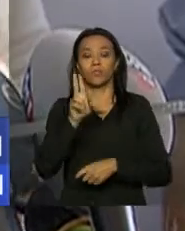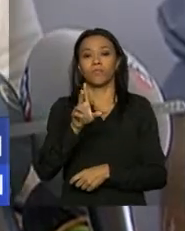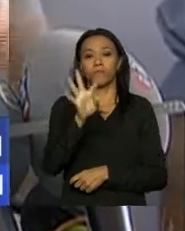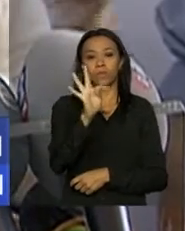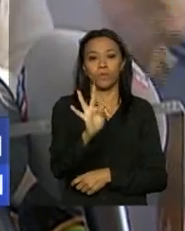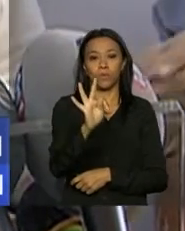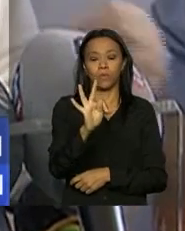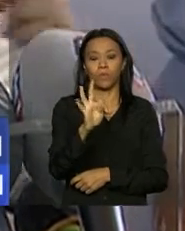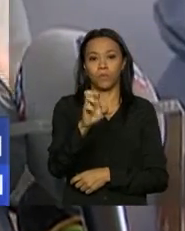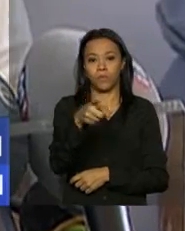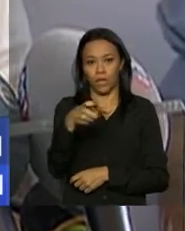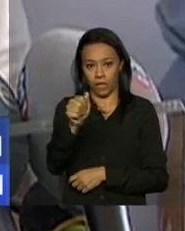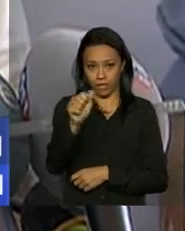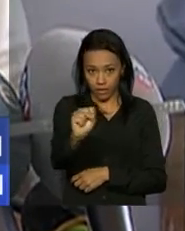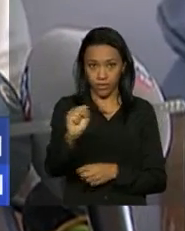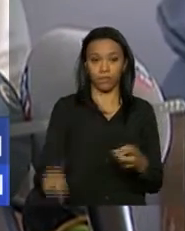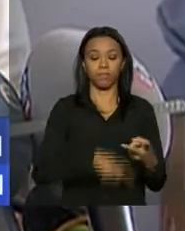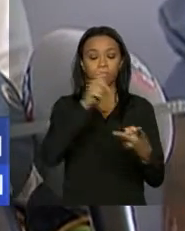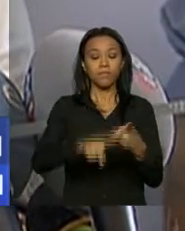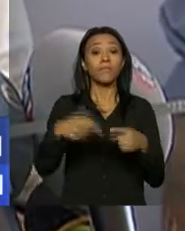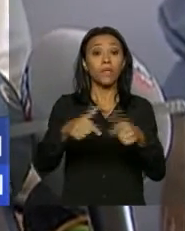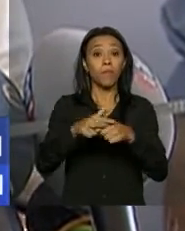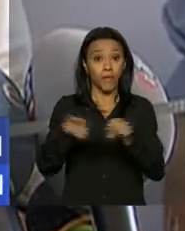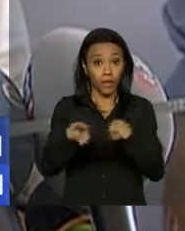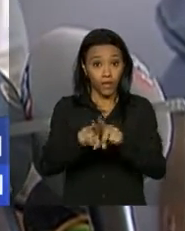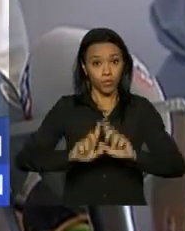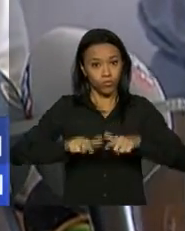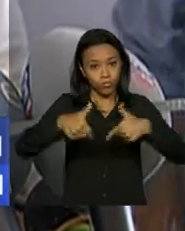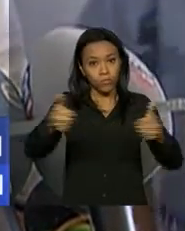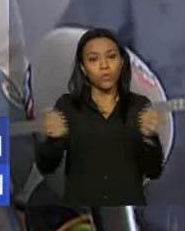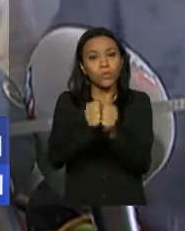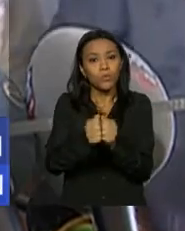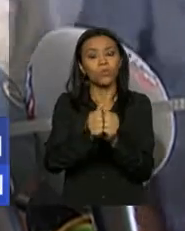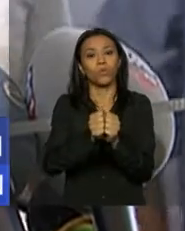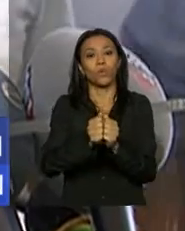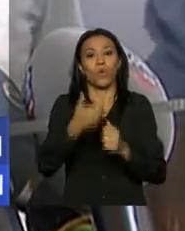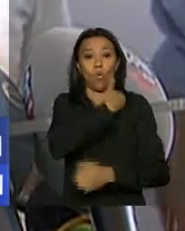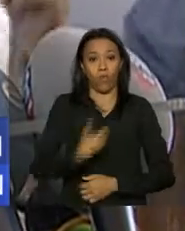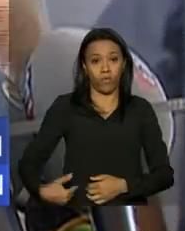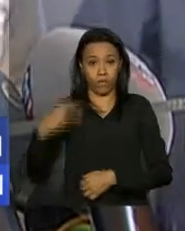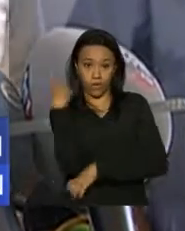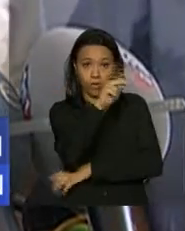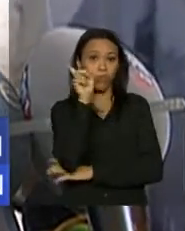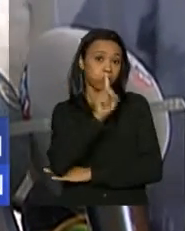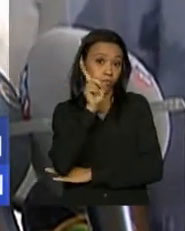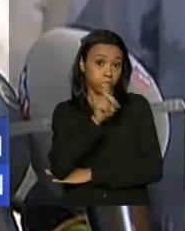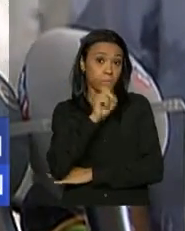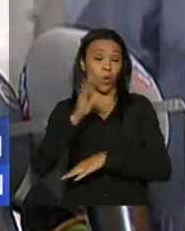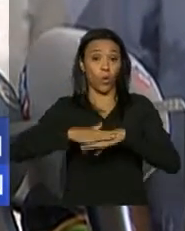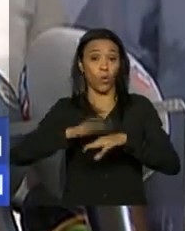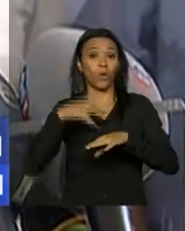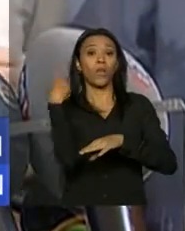uma ação conjunta com o governo americano, principalmente com o Departamento Nacional de